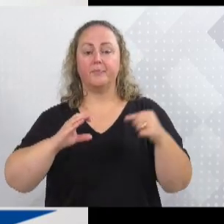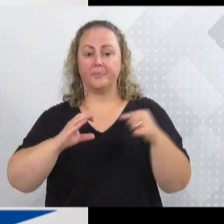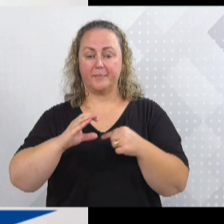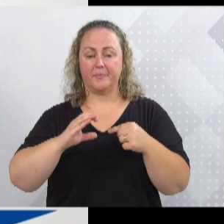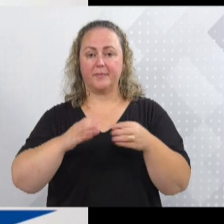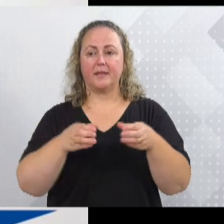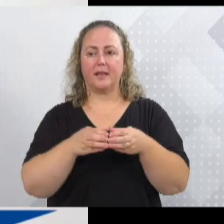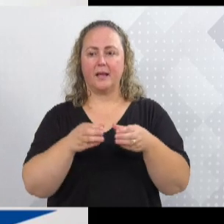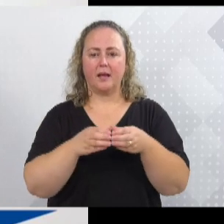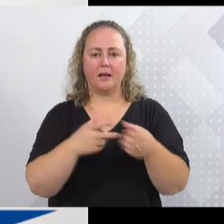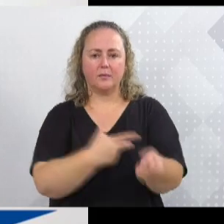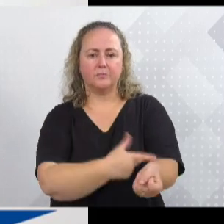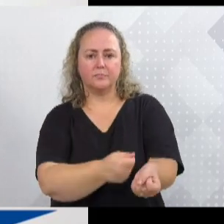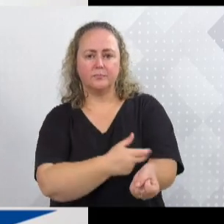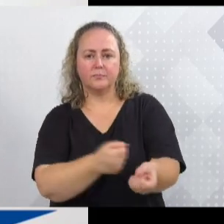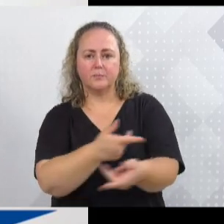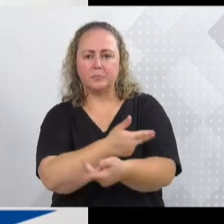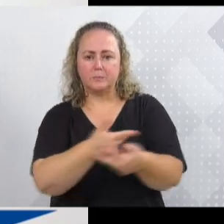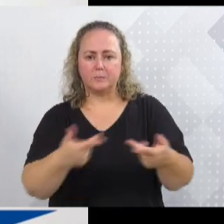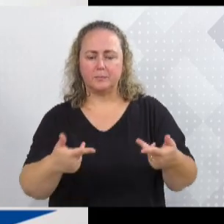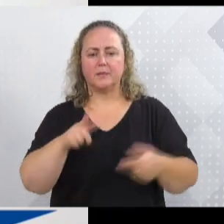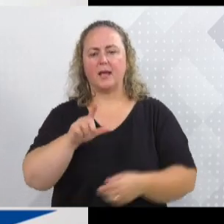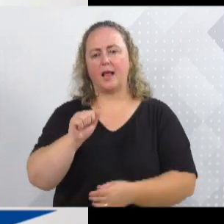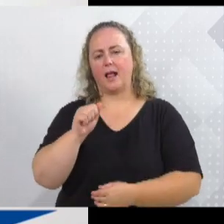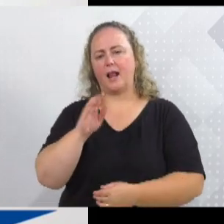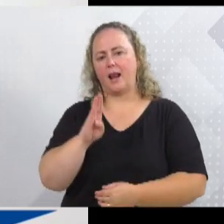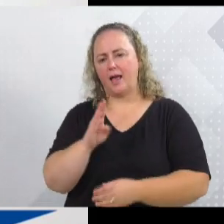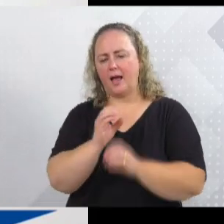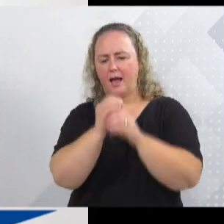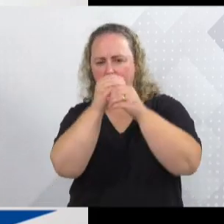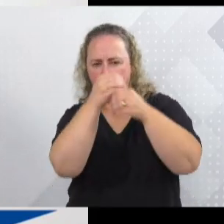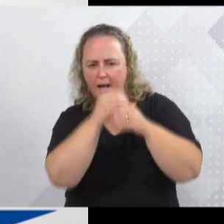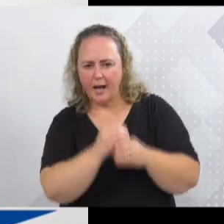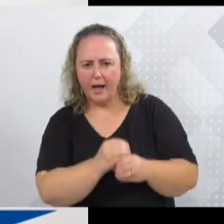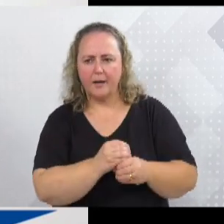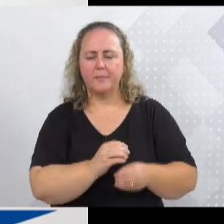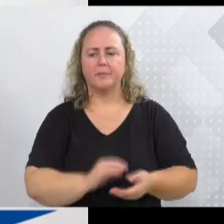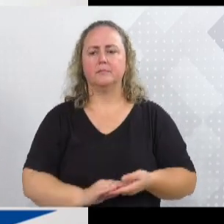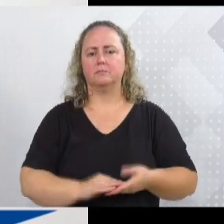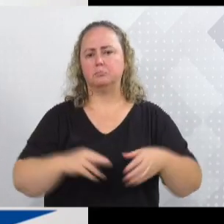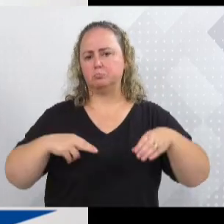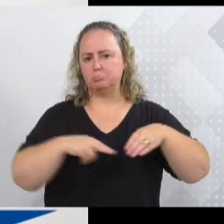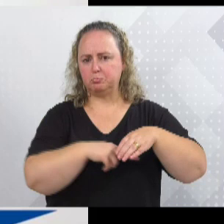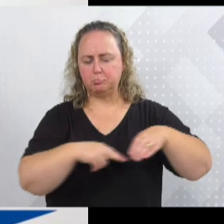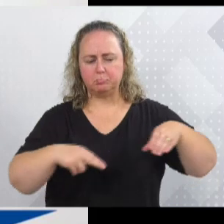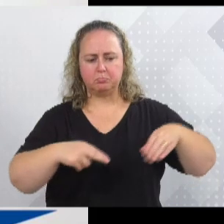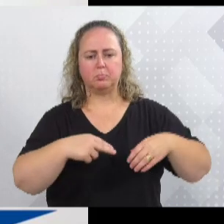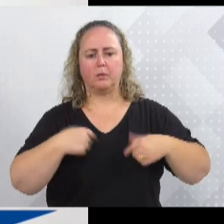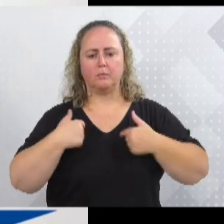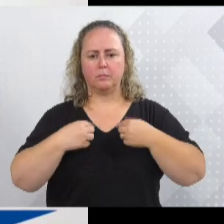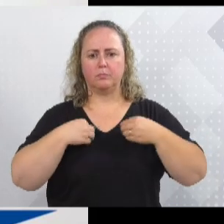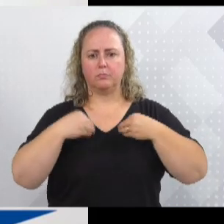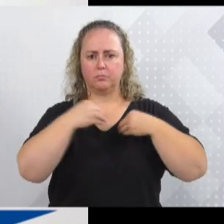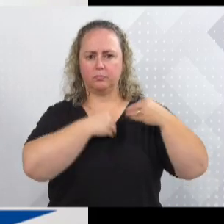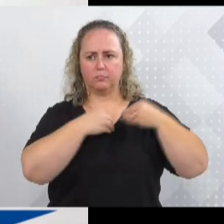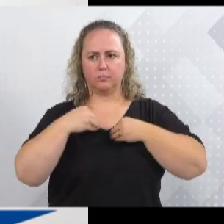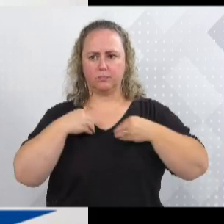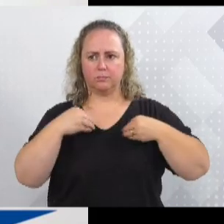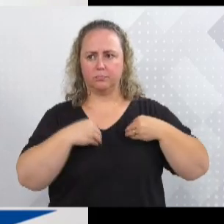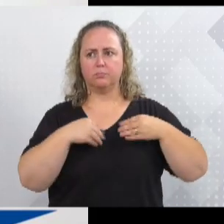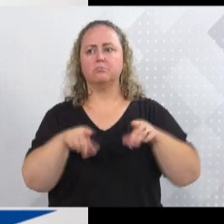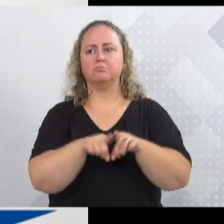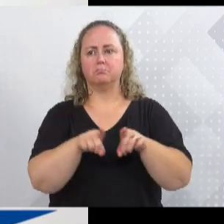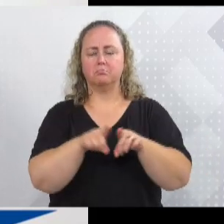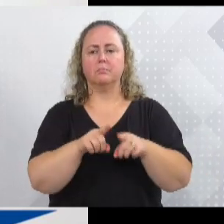também exames complementares, como o laboratório de análises clínicas, eletrocardiograma e também exames